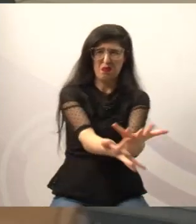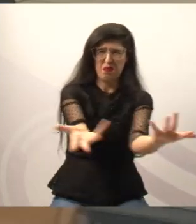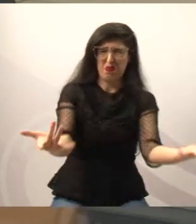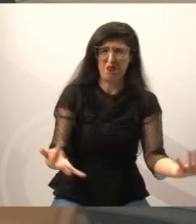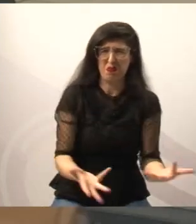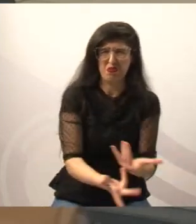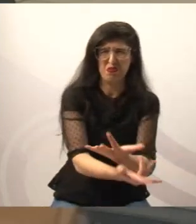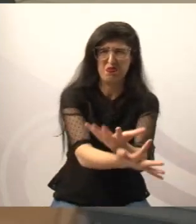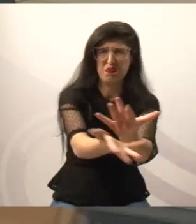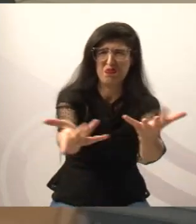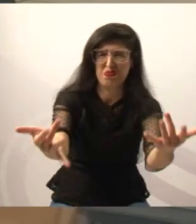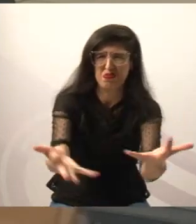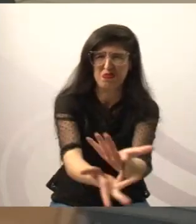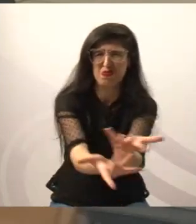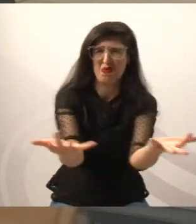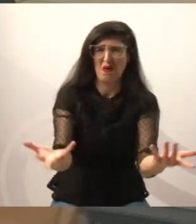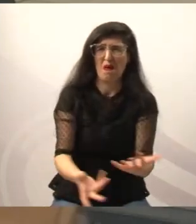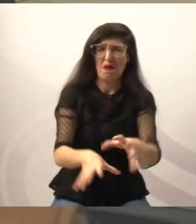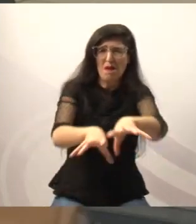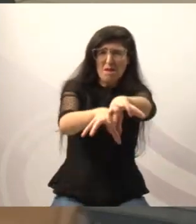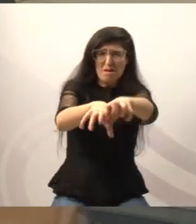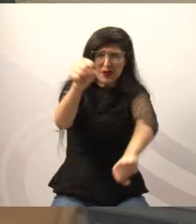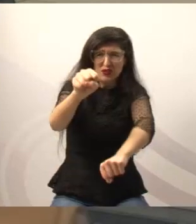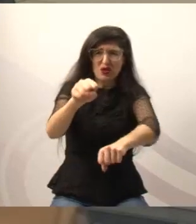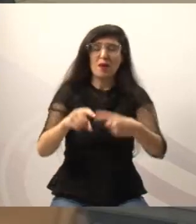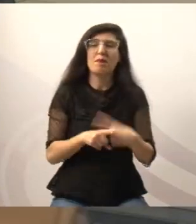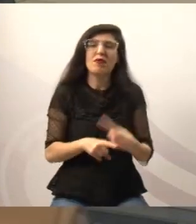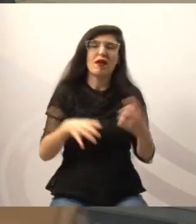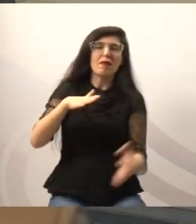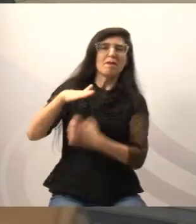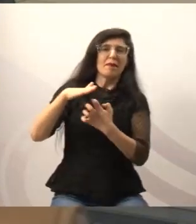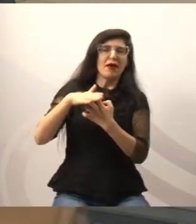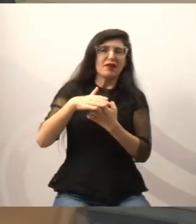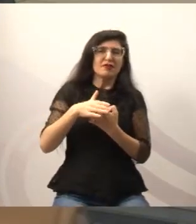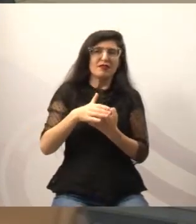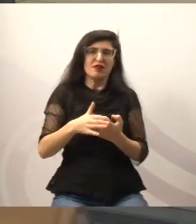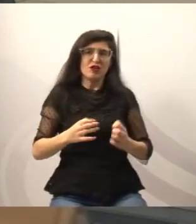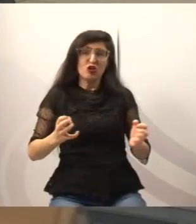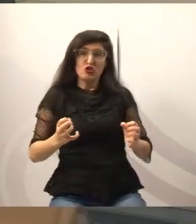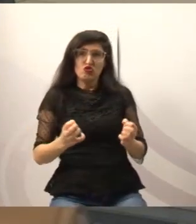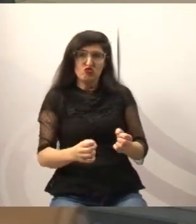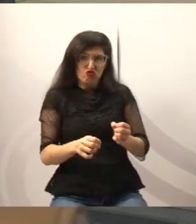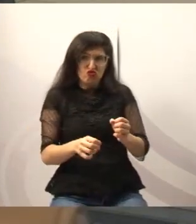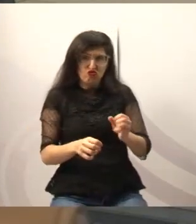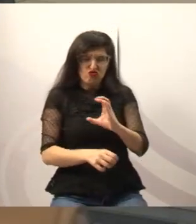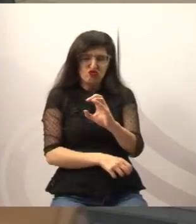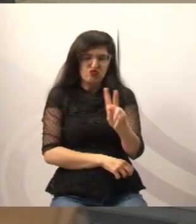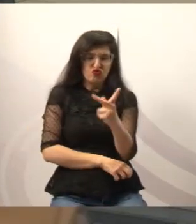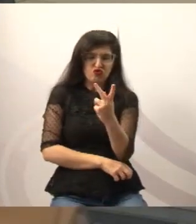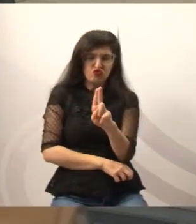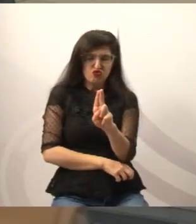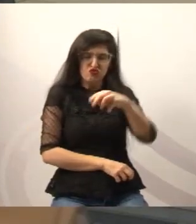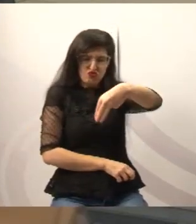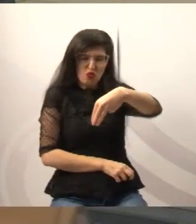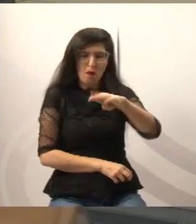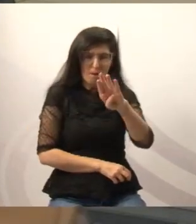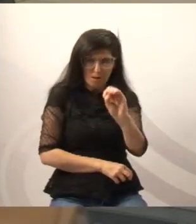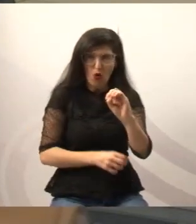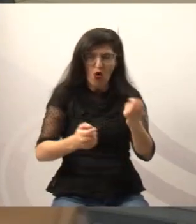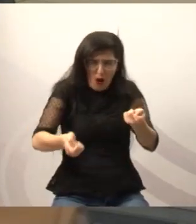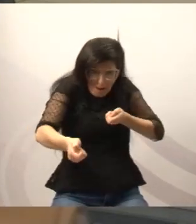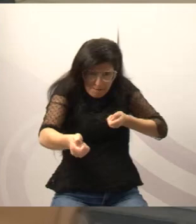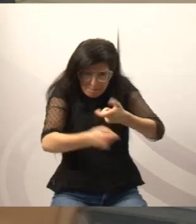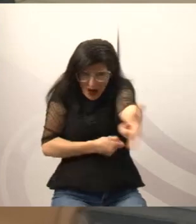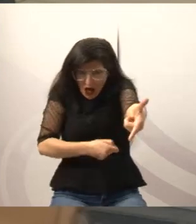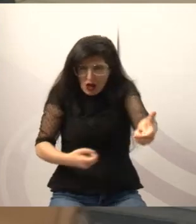lá, está cheio, pega fogo no chumbo e sai aquele fumação. Então mandar o pessoal lá morar lá, o pessoal do meio